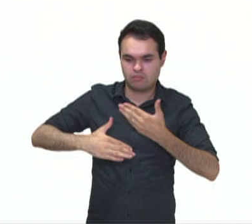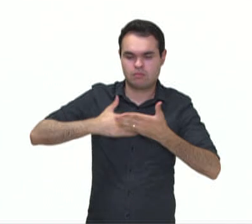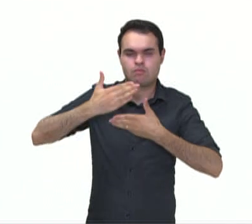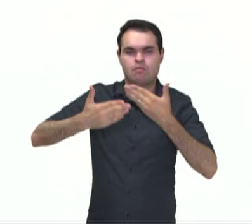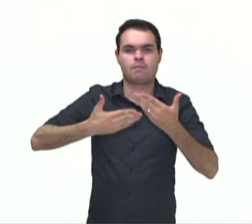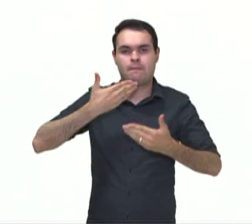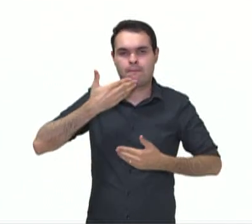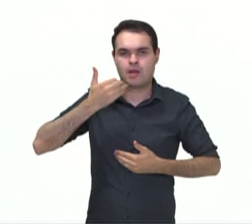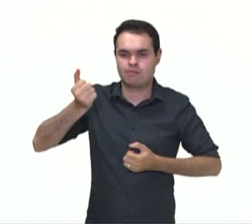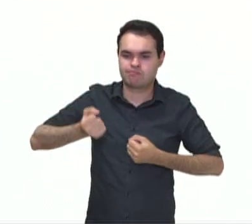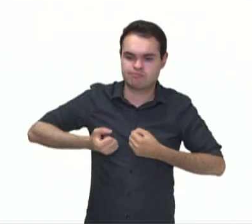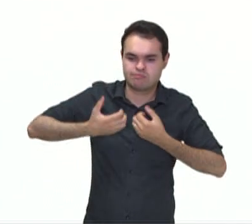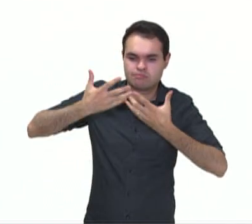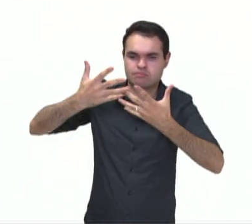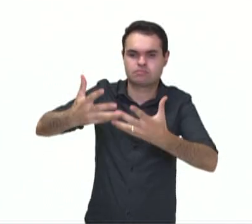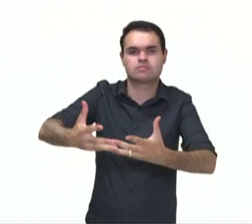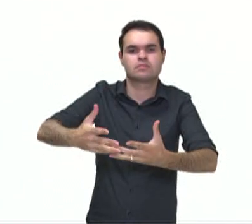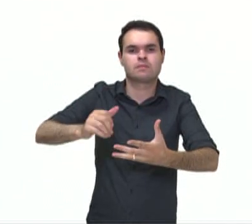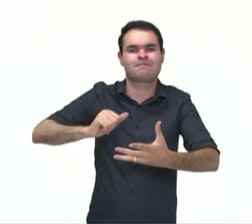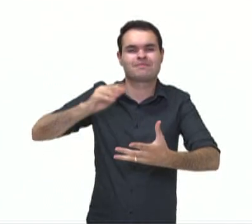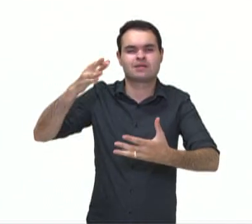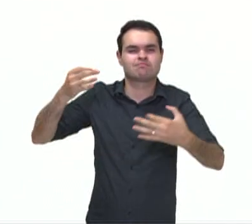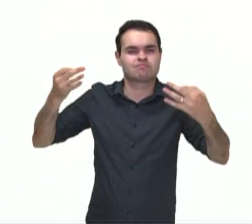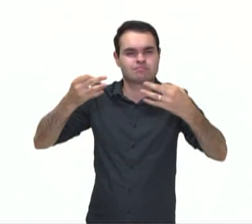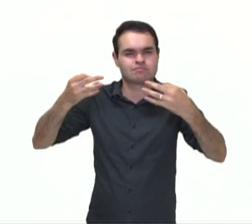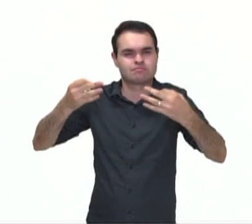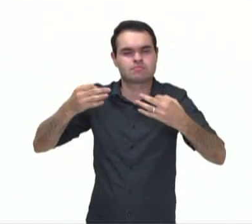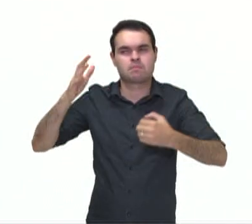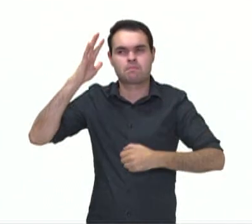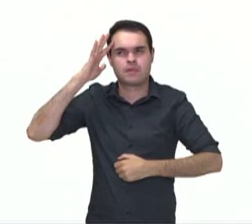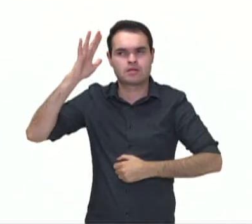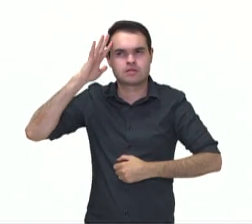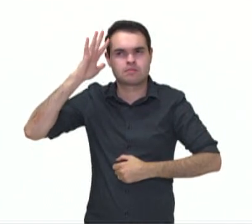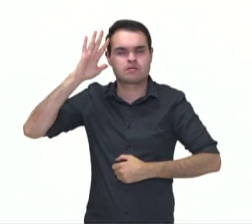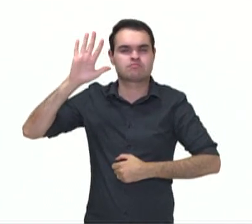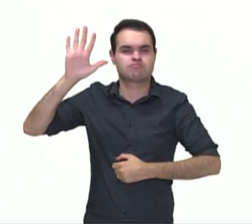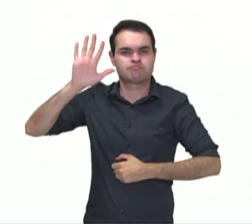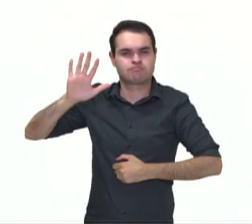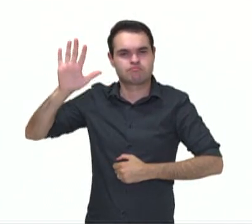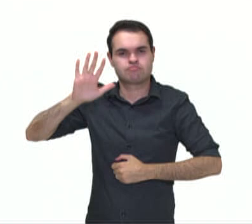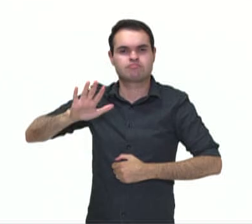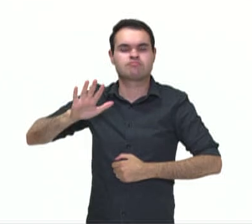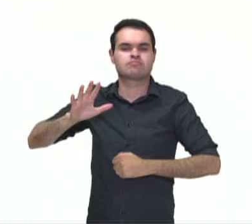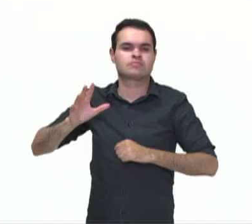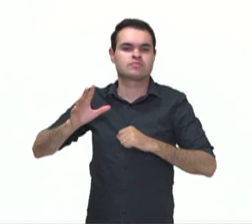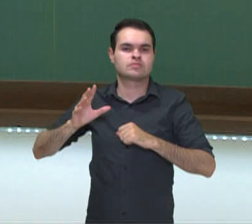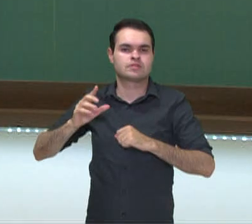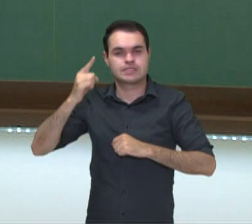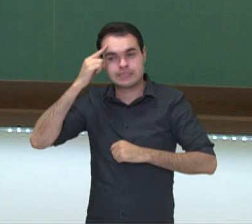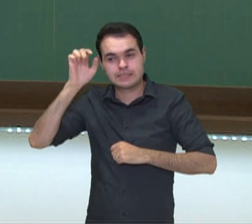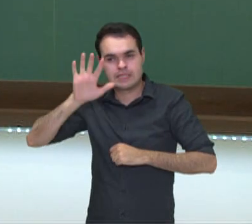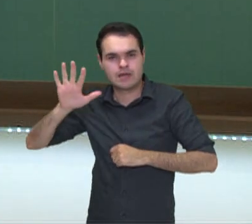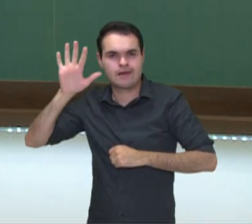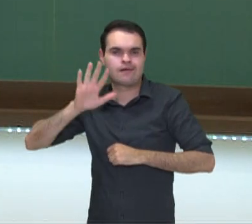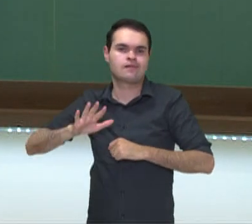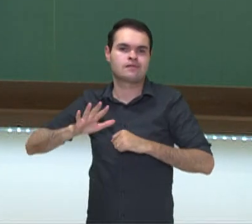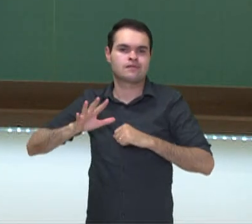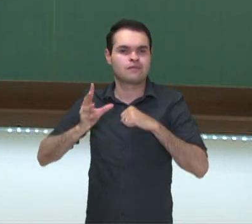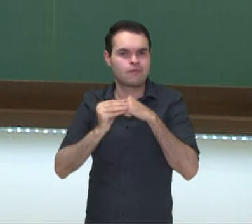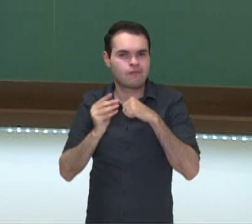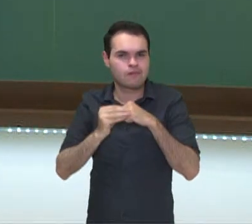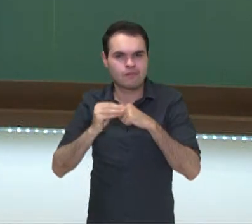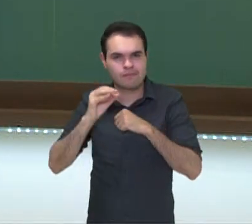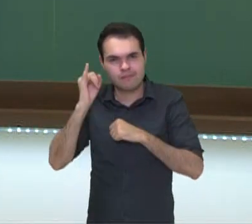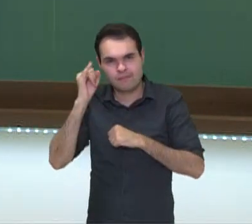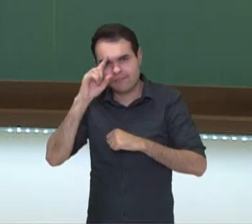discursos, expondo de forma mais eloquente pensamentos, ideias e conhecimentos. Então, vamos entender aí